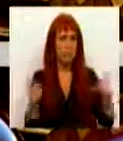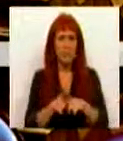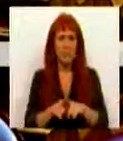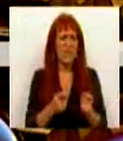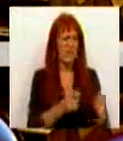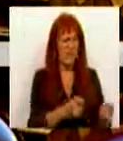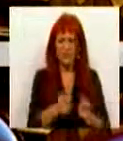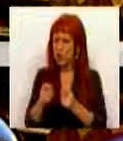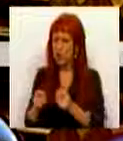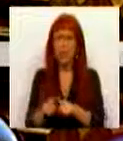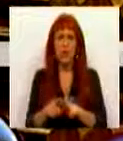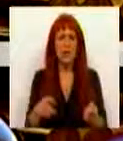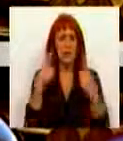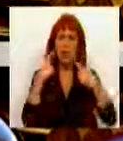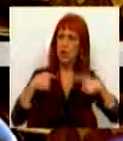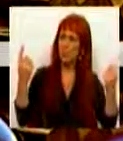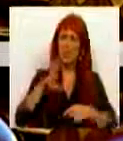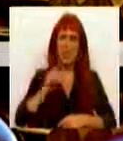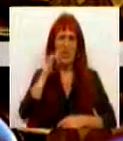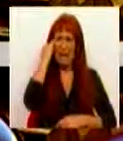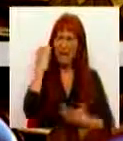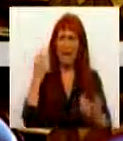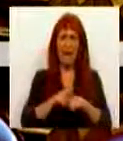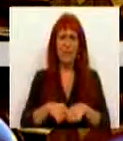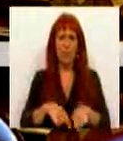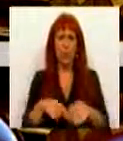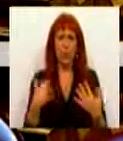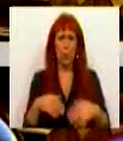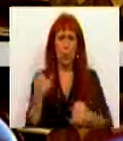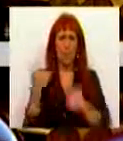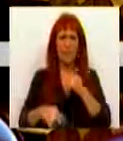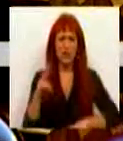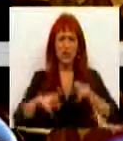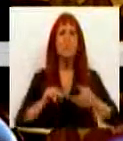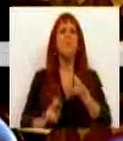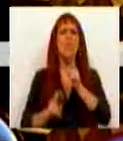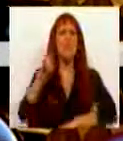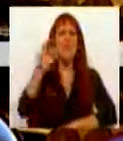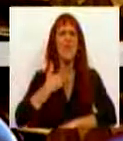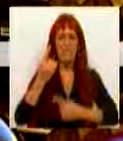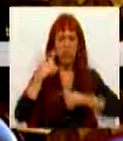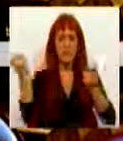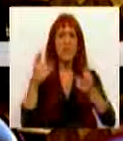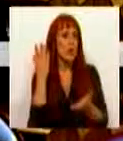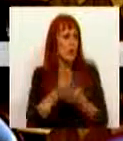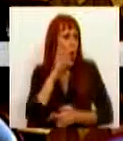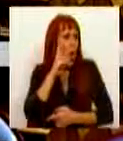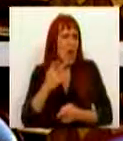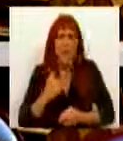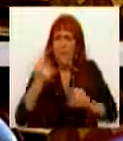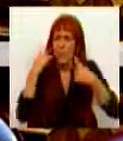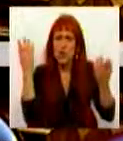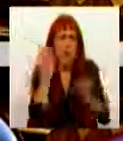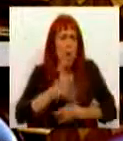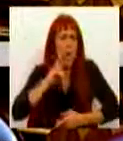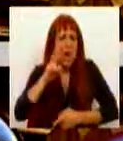de investidores, expôs o país a gravíssimos riscos financeiros, o que fez subir a dívida pública. Basta olhar os juros da dívida pública,